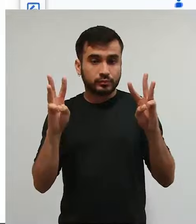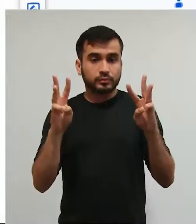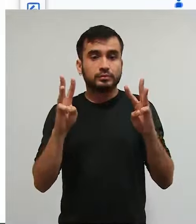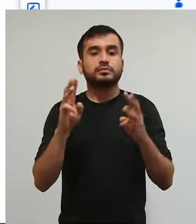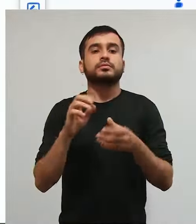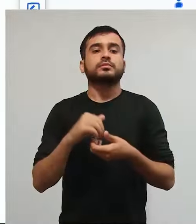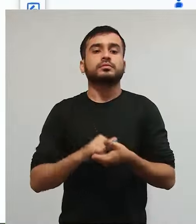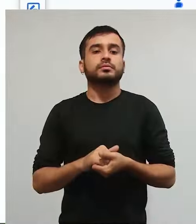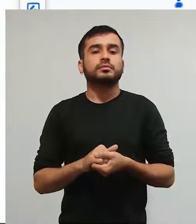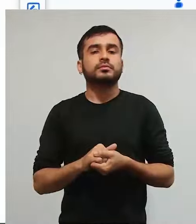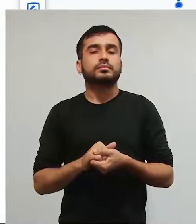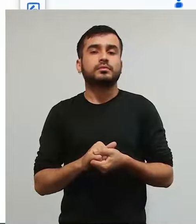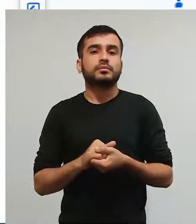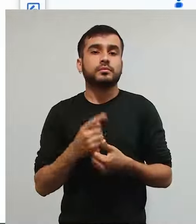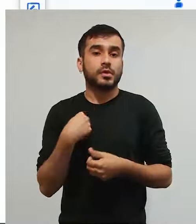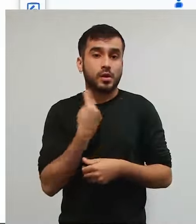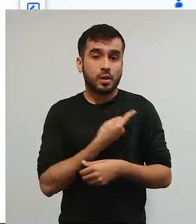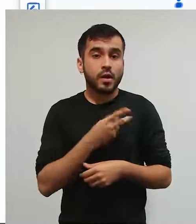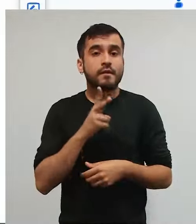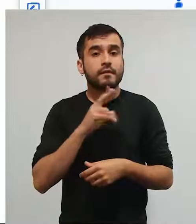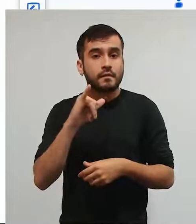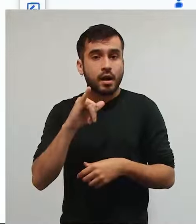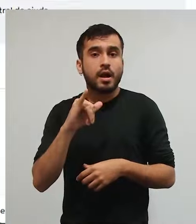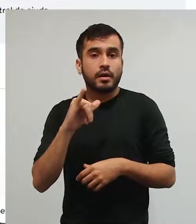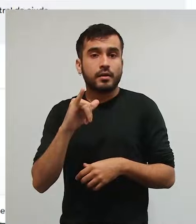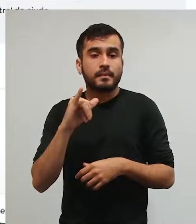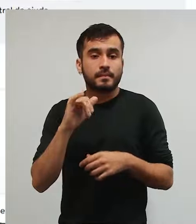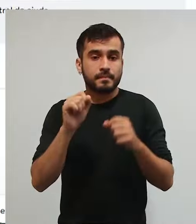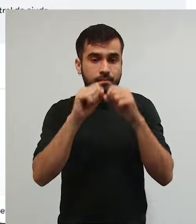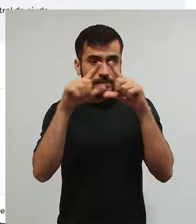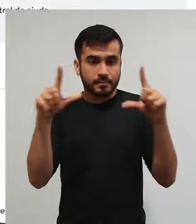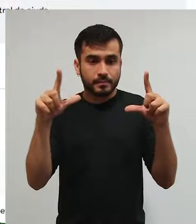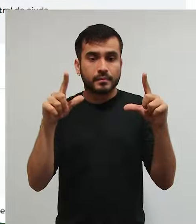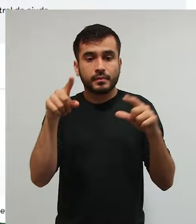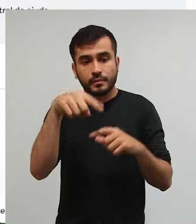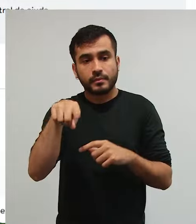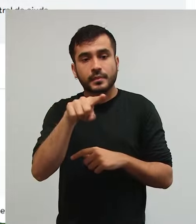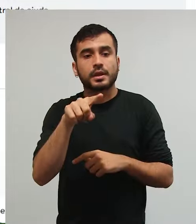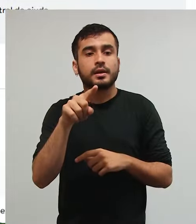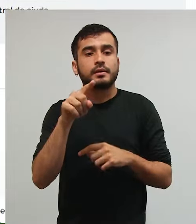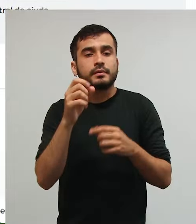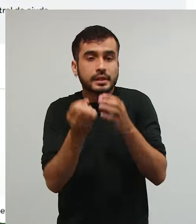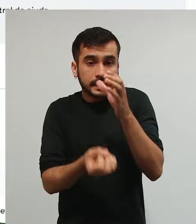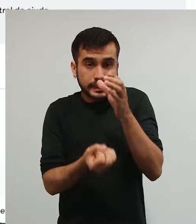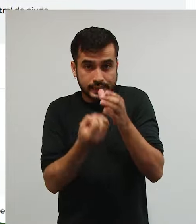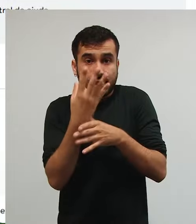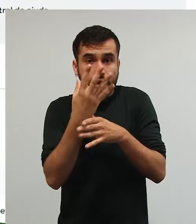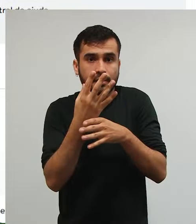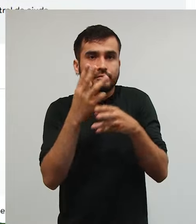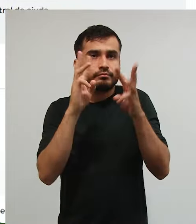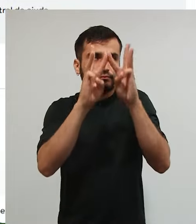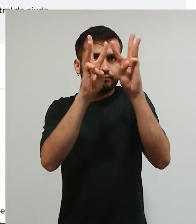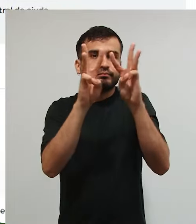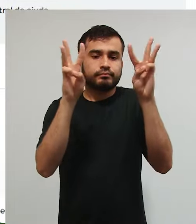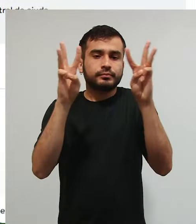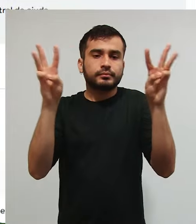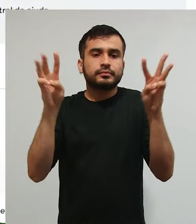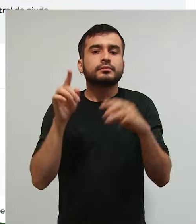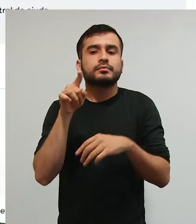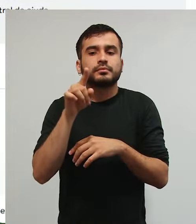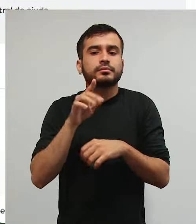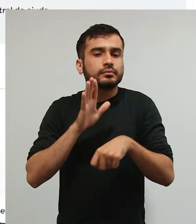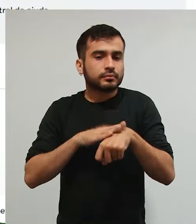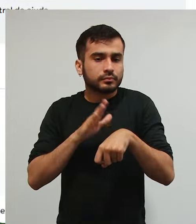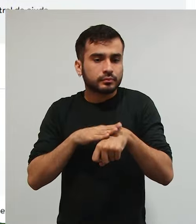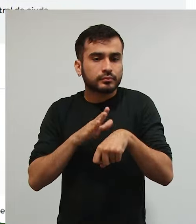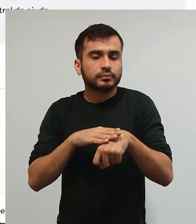Voltando, então, a gente vai para o nosso Google Sites, evidentemente. Lá no nosso Google Sites, a gente vai, né,